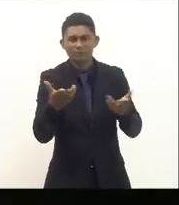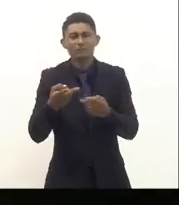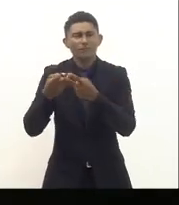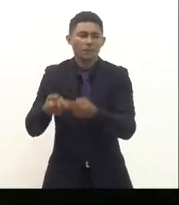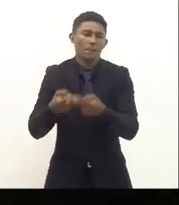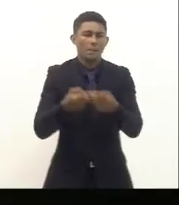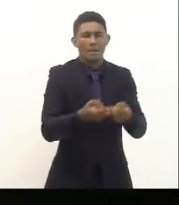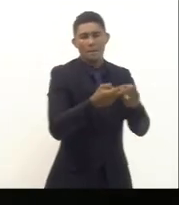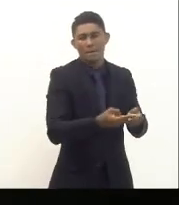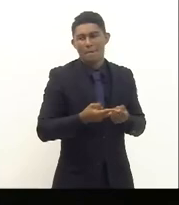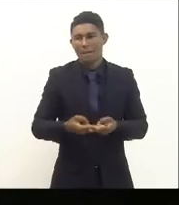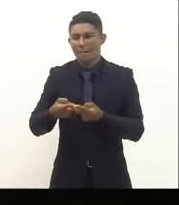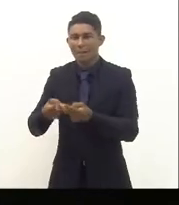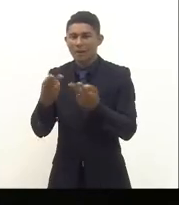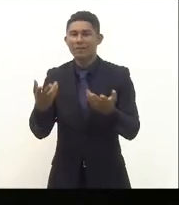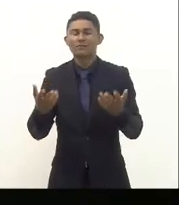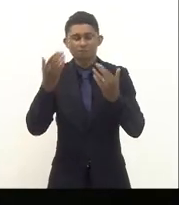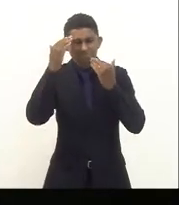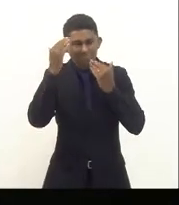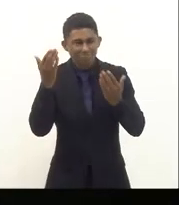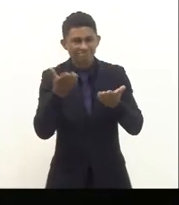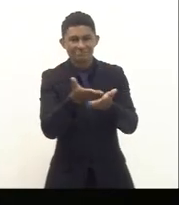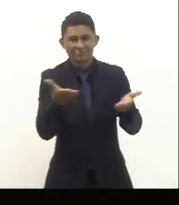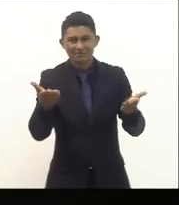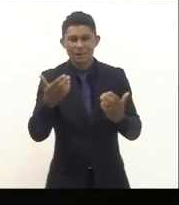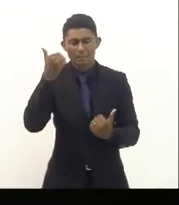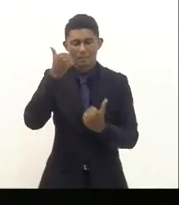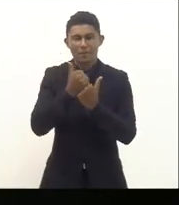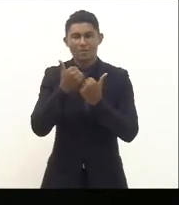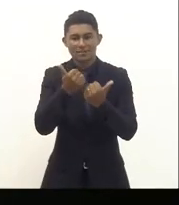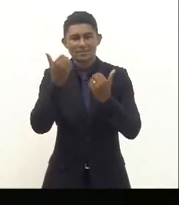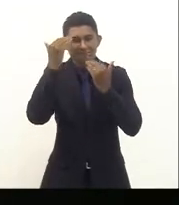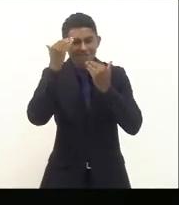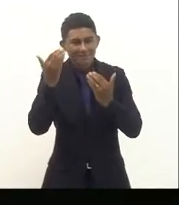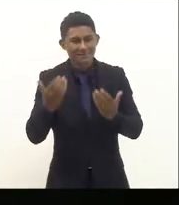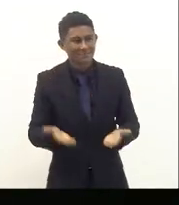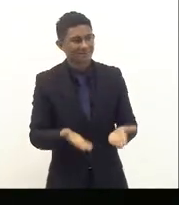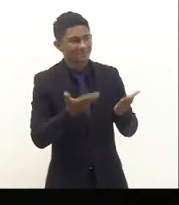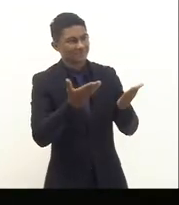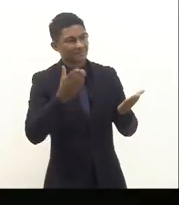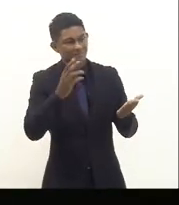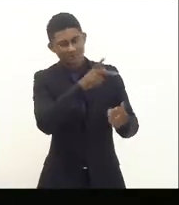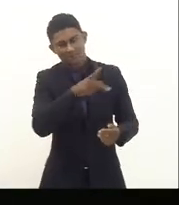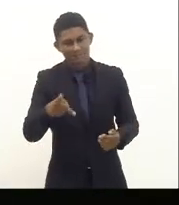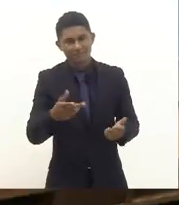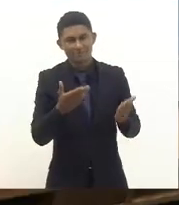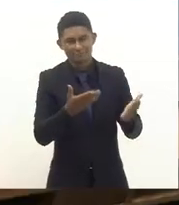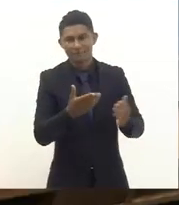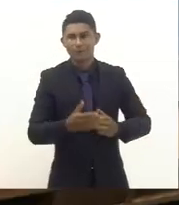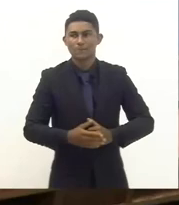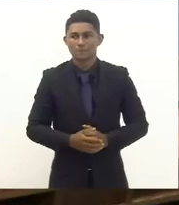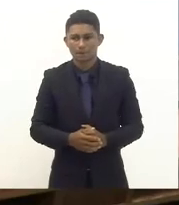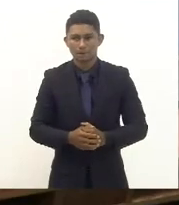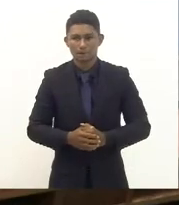paciência de todos vocês e muito obrigada pelo apoio de todos muito obrigada senhor presidente